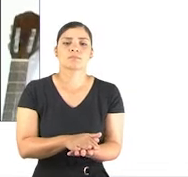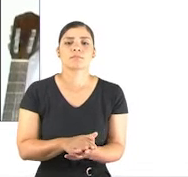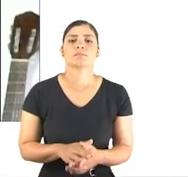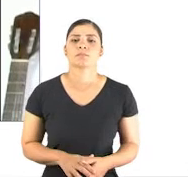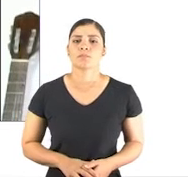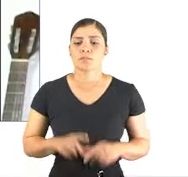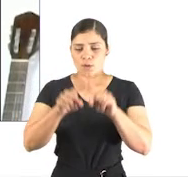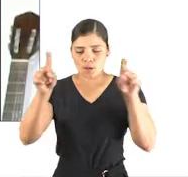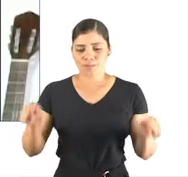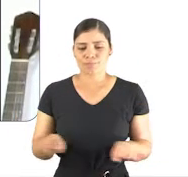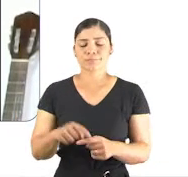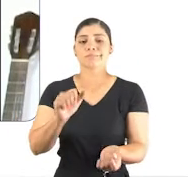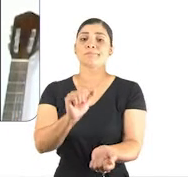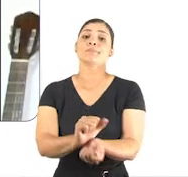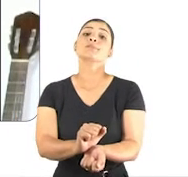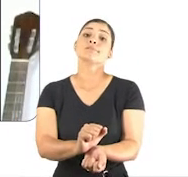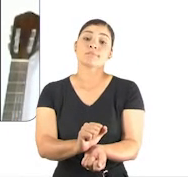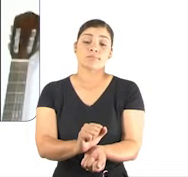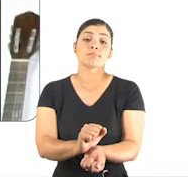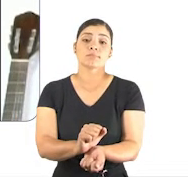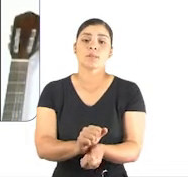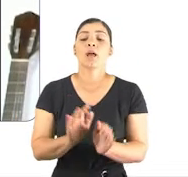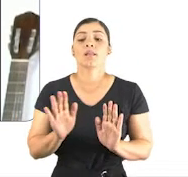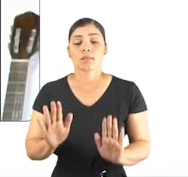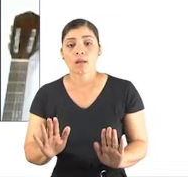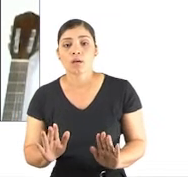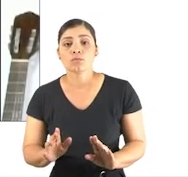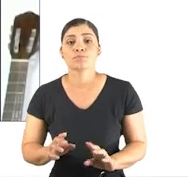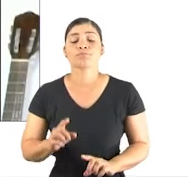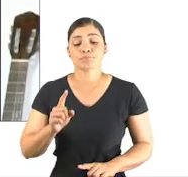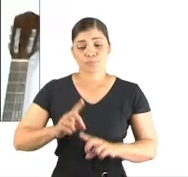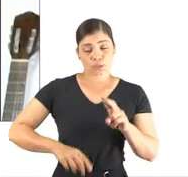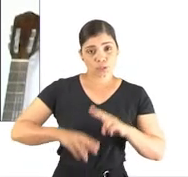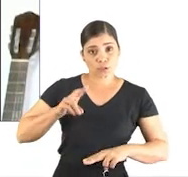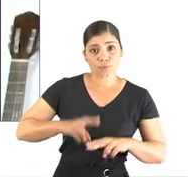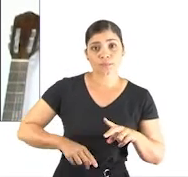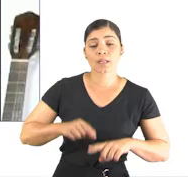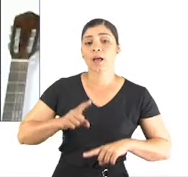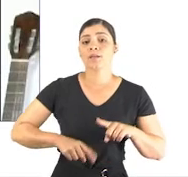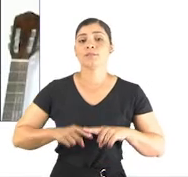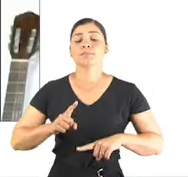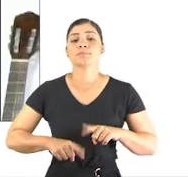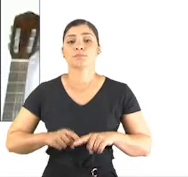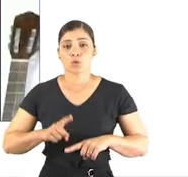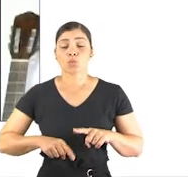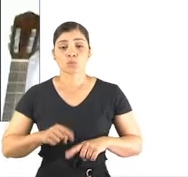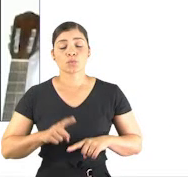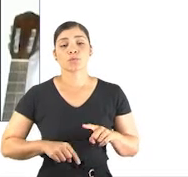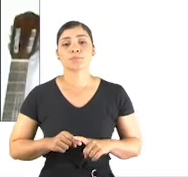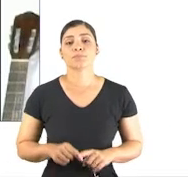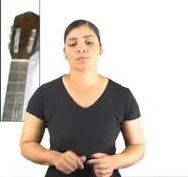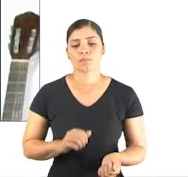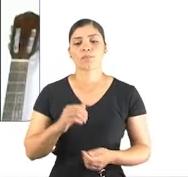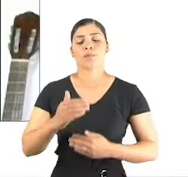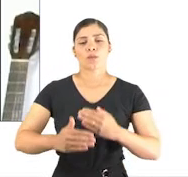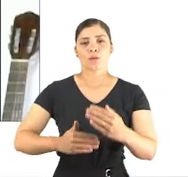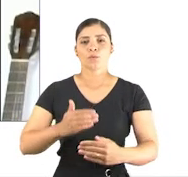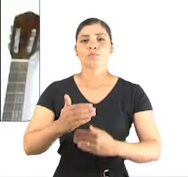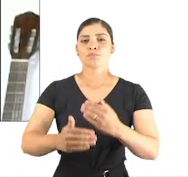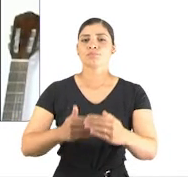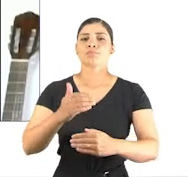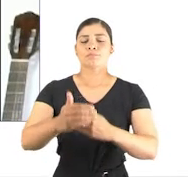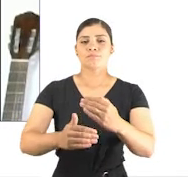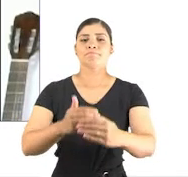de uma máquina parada. Então, a atividade de follow-up é muito importante e a gente chegou no patamar que a gente